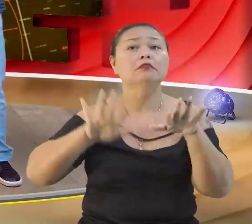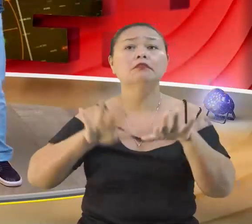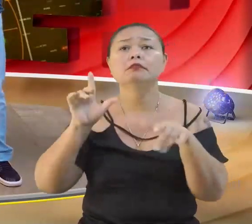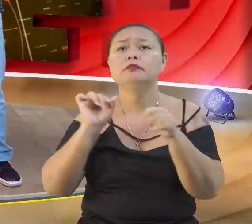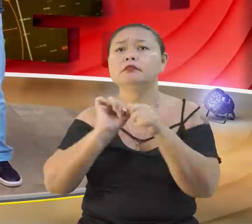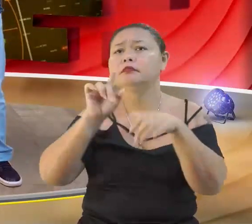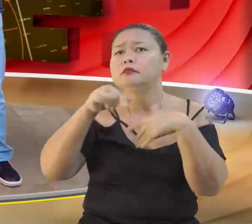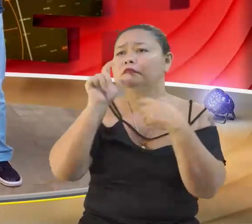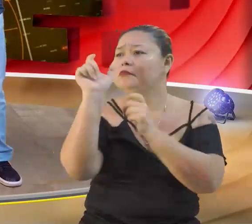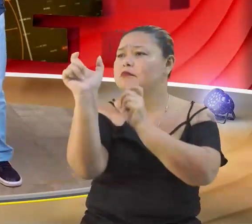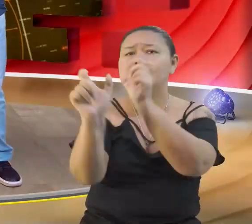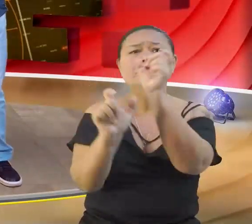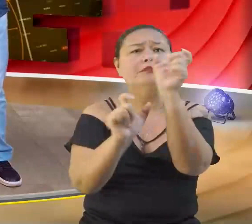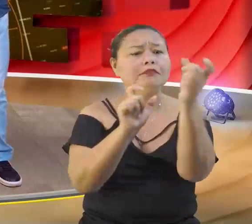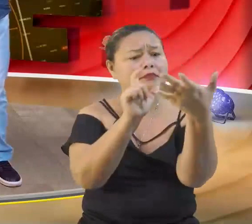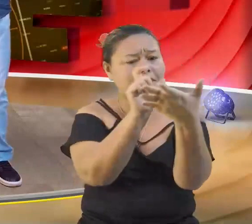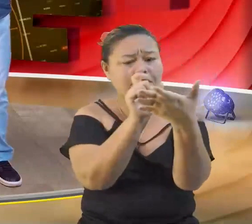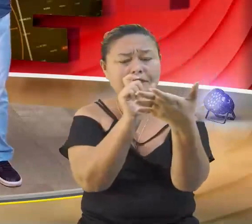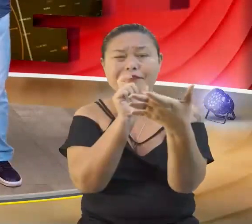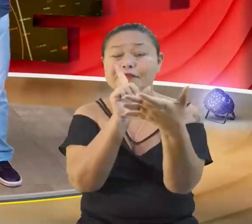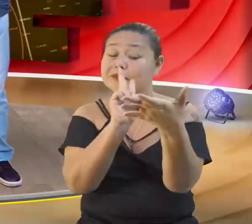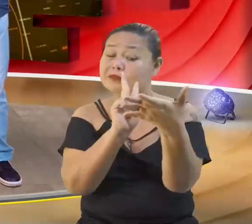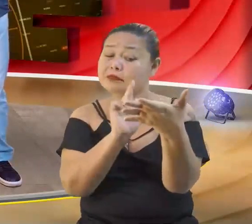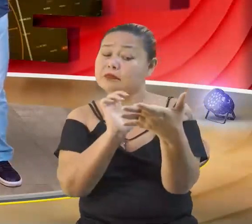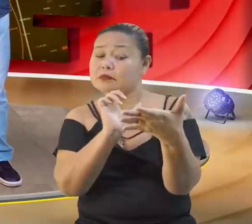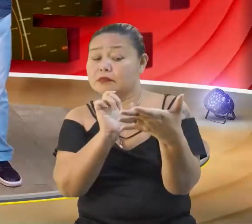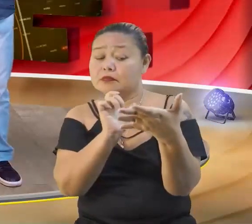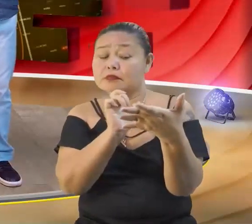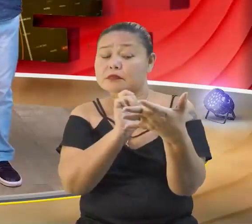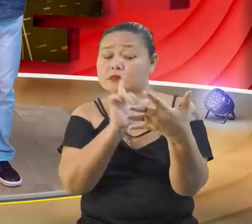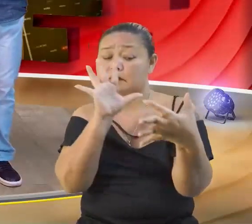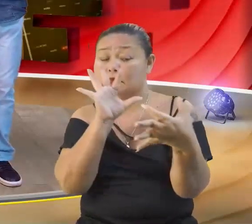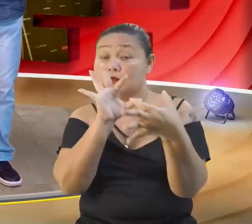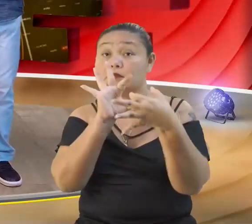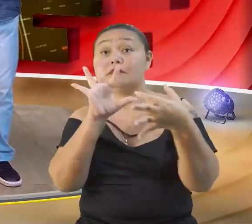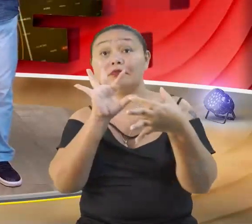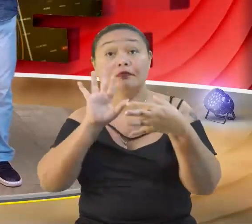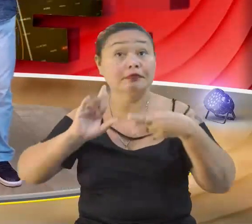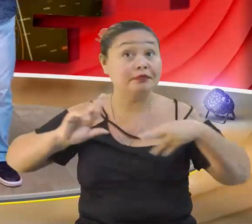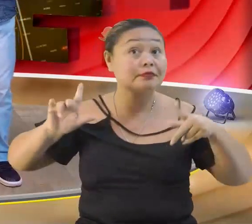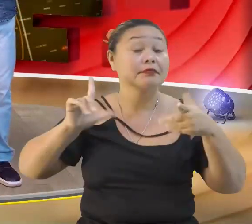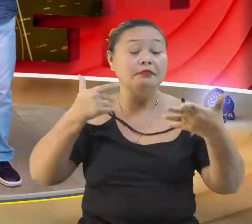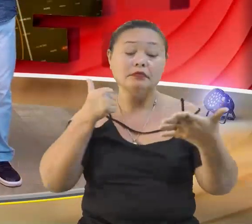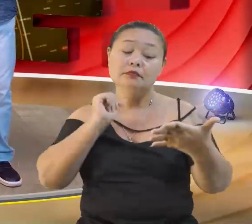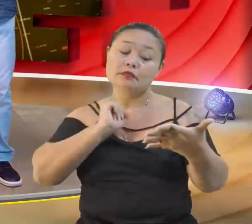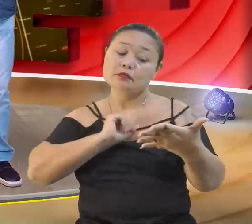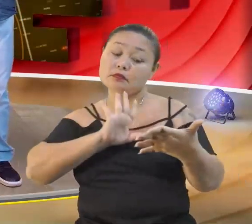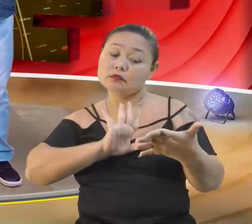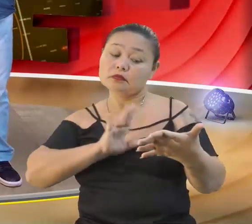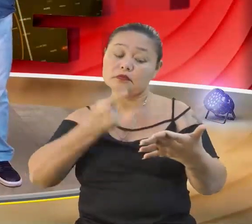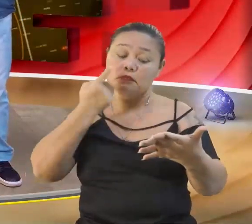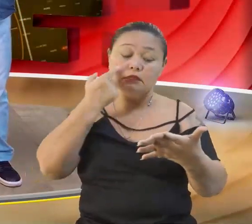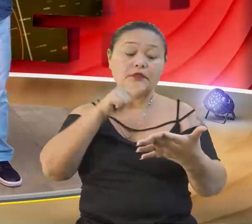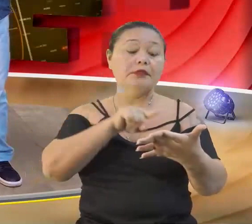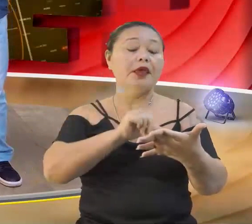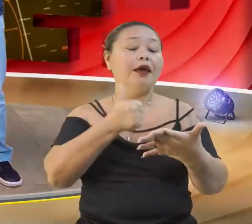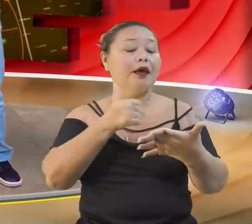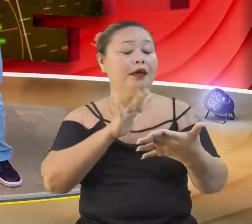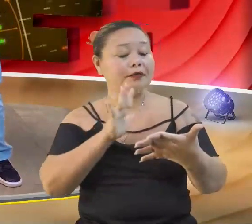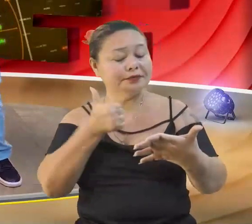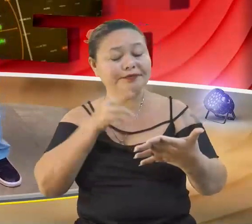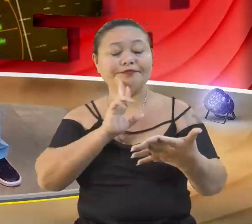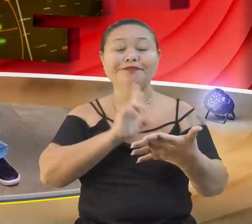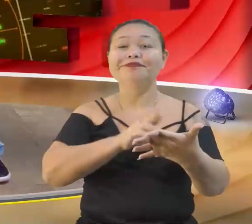palavra... Interpretação. Dá uma ligação diferente. Então a gente precisa parar e falar, opa, calma aí. Ah, tá. Pá, aí